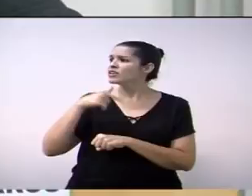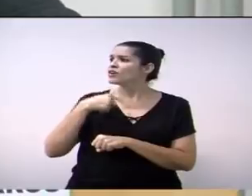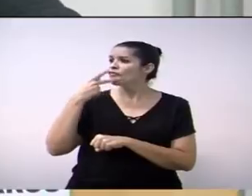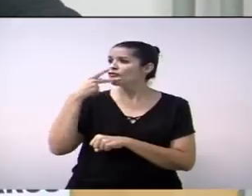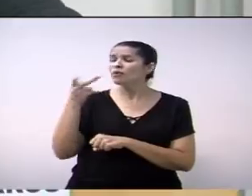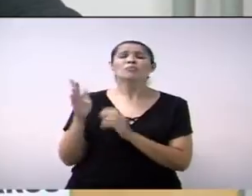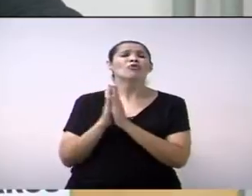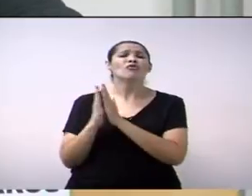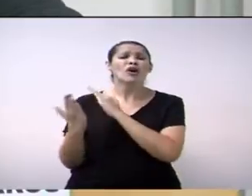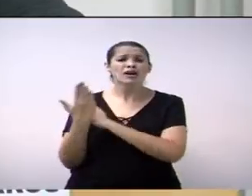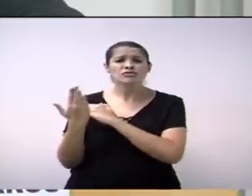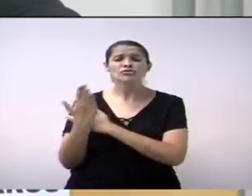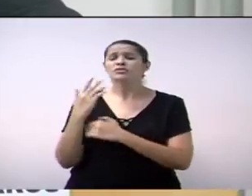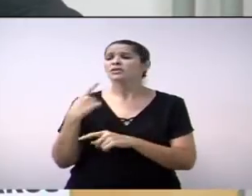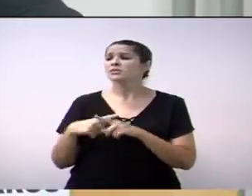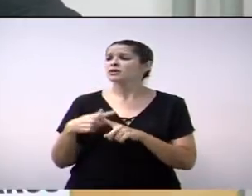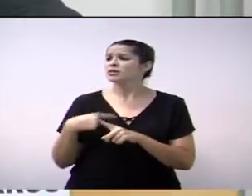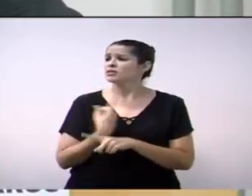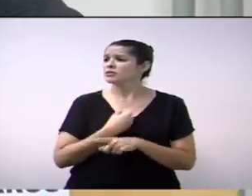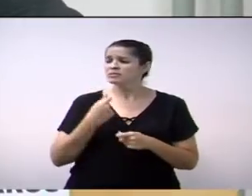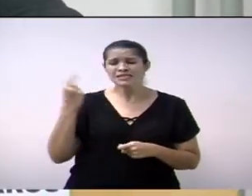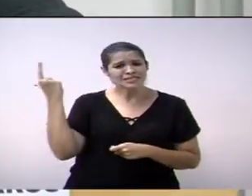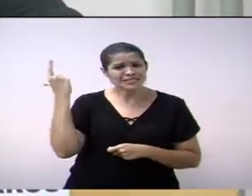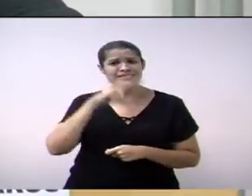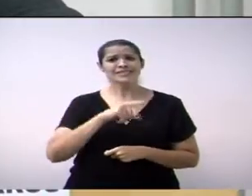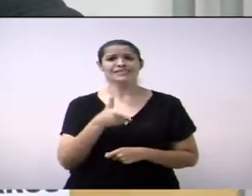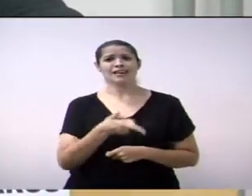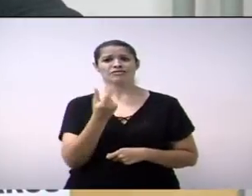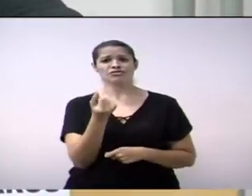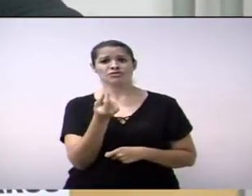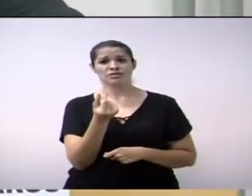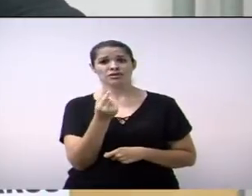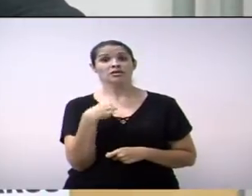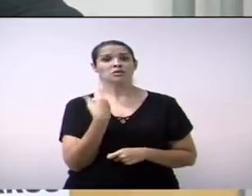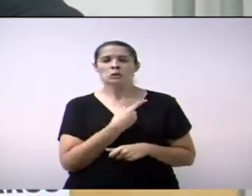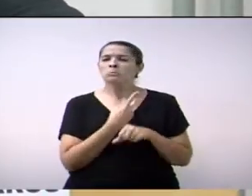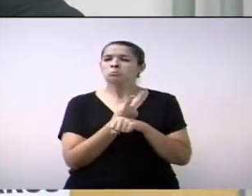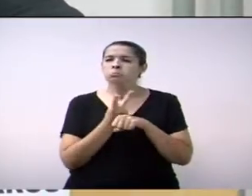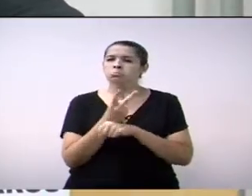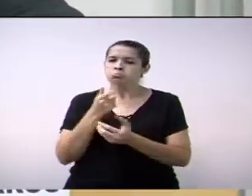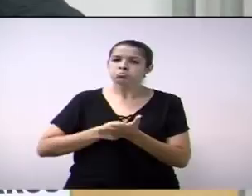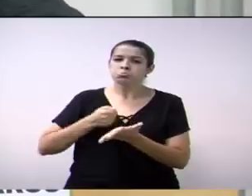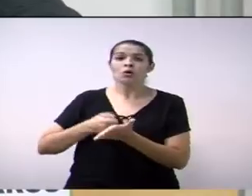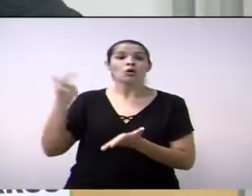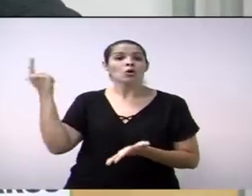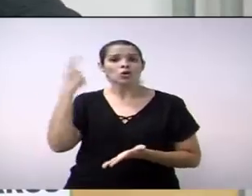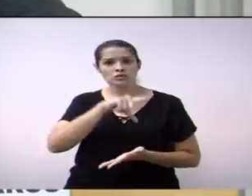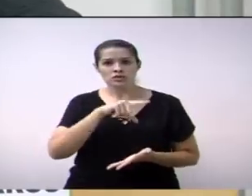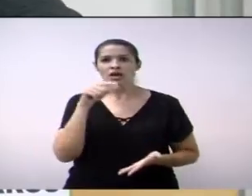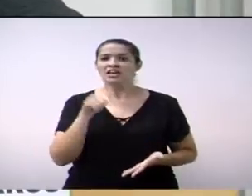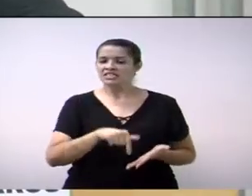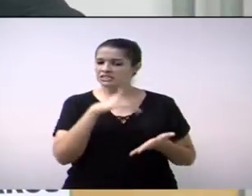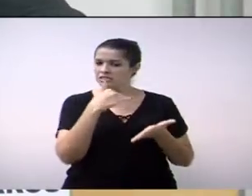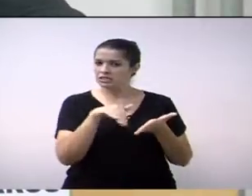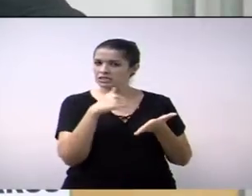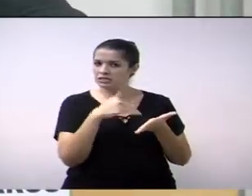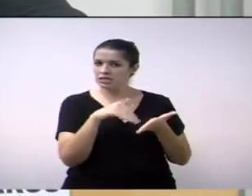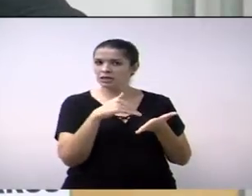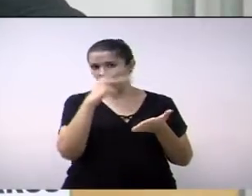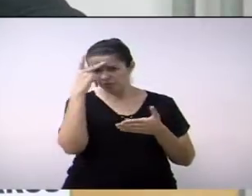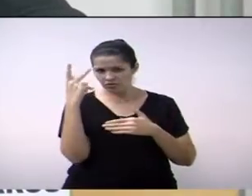me ajude. Nós ganhamos, divulgamos. Então, graças a Deus, ali na secretaria, estou sendo bem amparado, bem